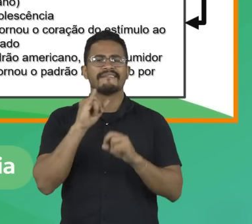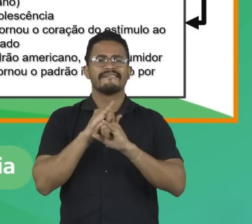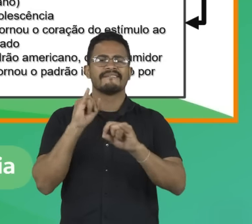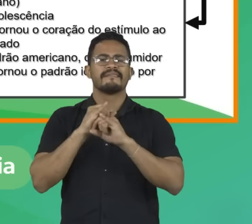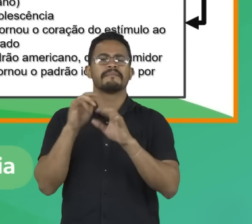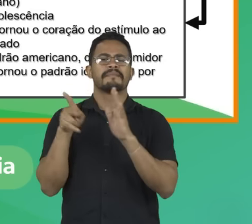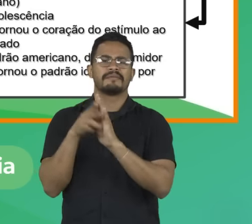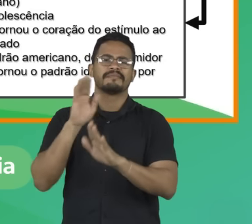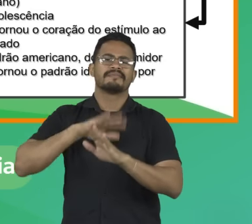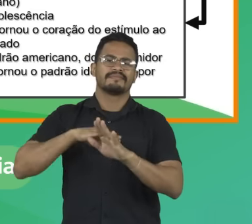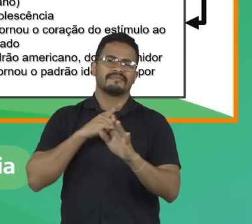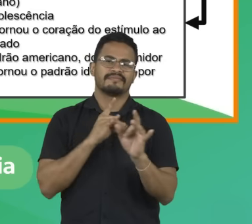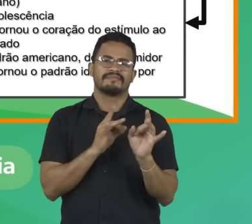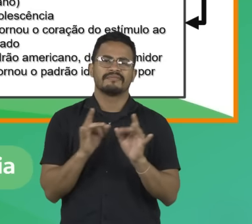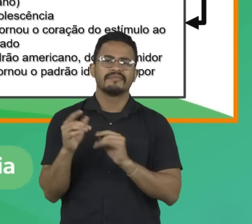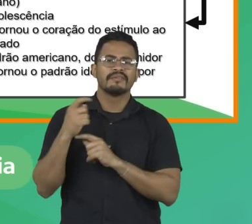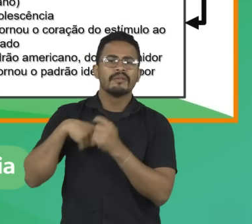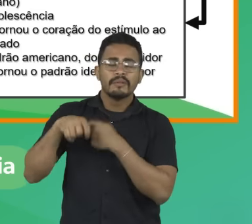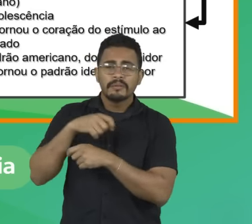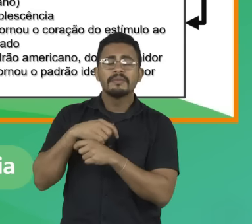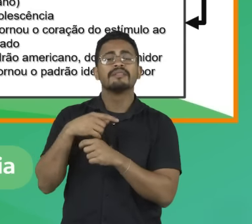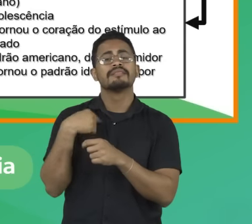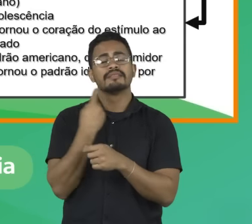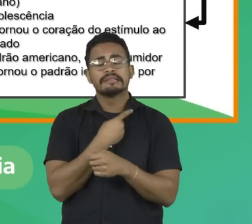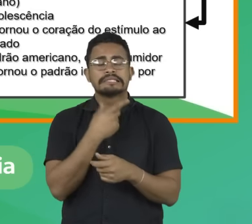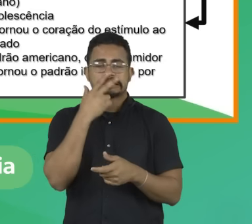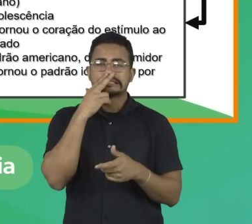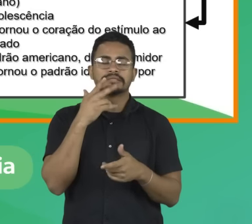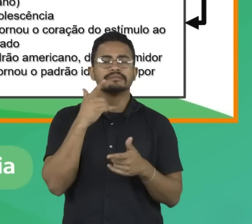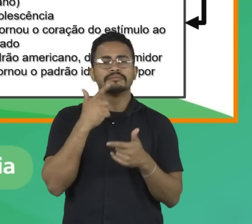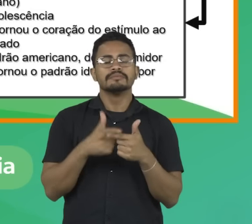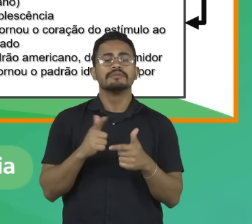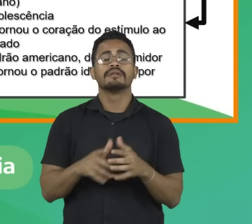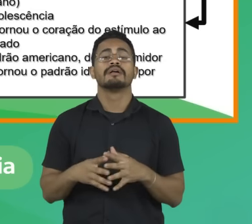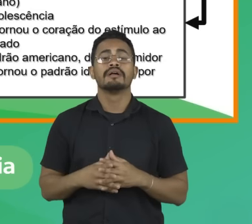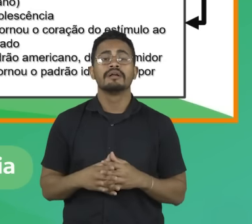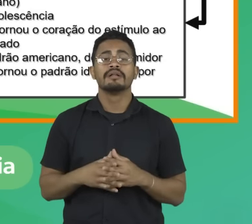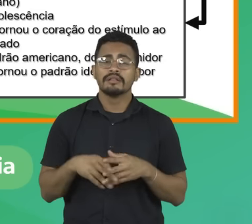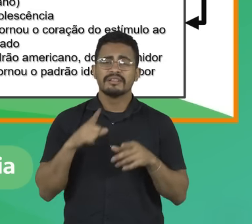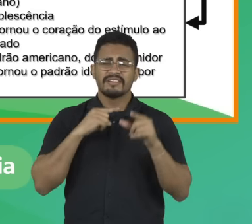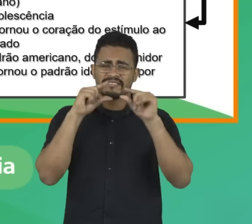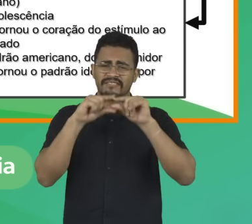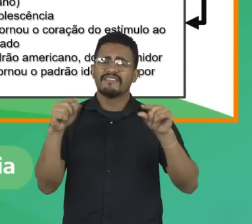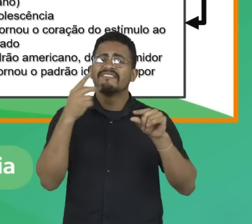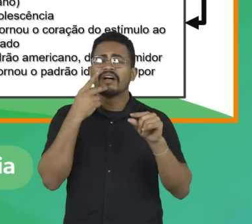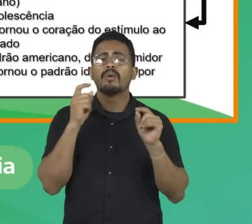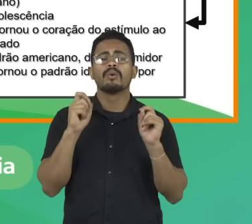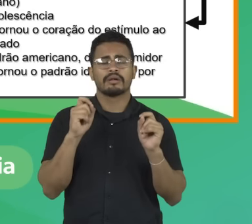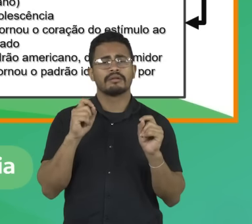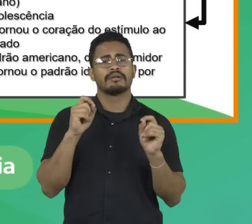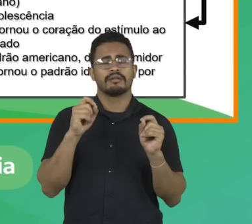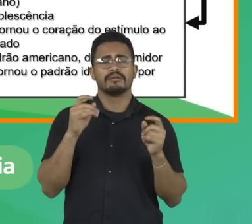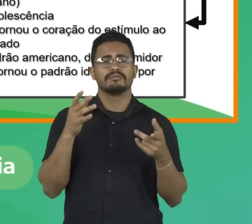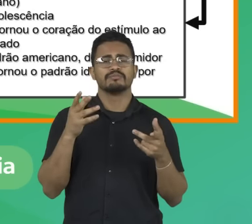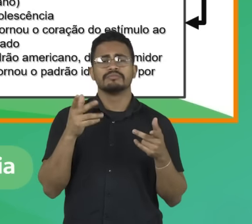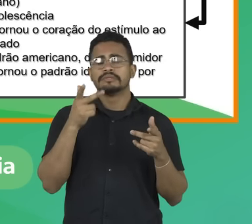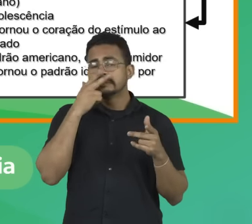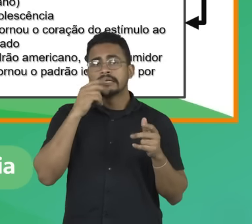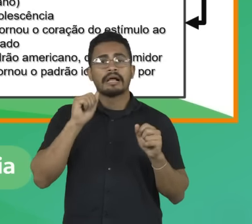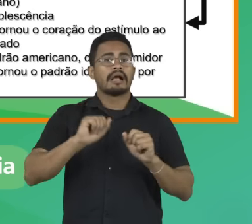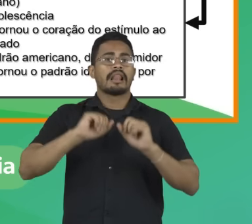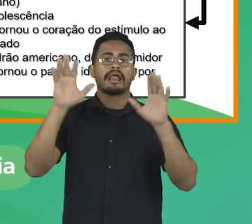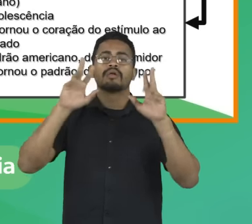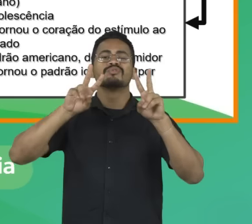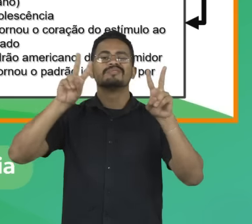e no nosso peito bate um alvo muito fácil. Eu gosto dessa frase porque ela relata muito bem o que o marketing se